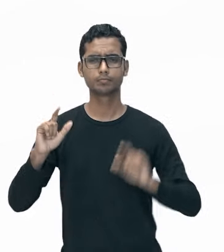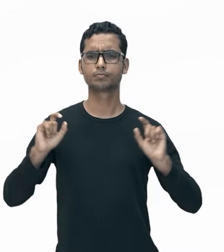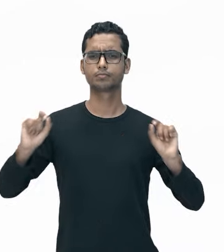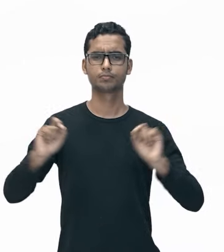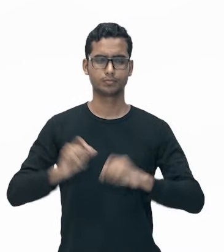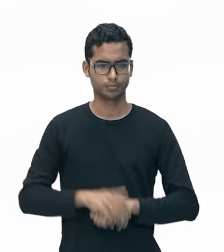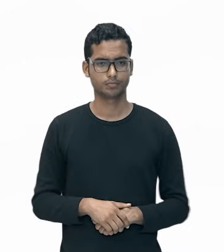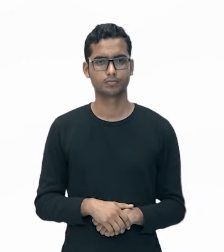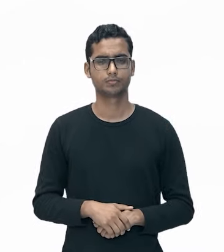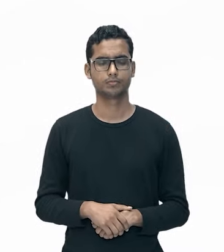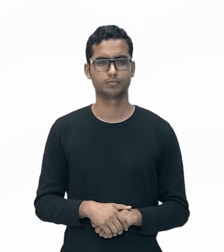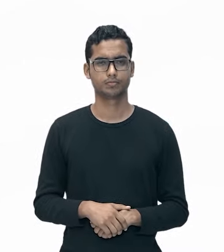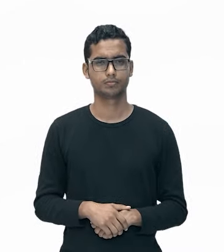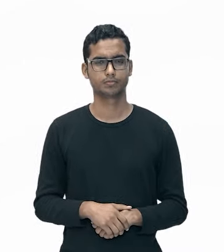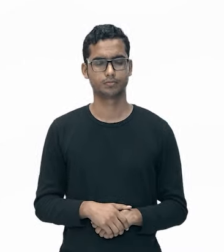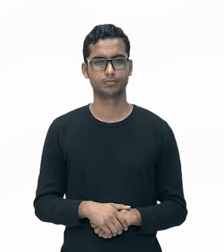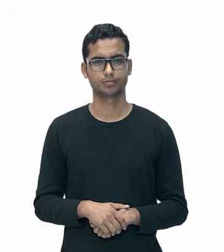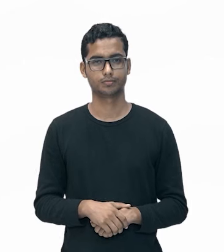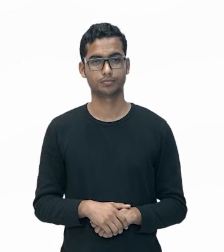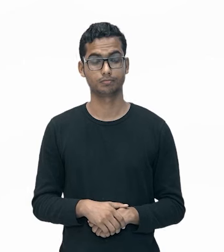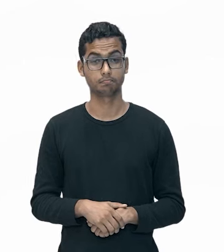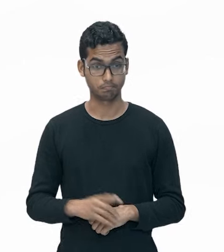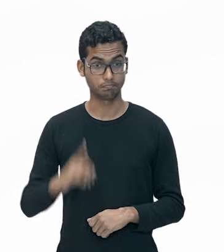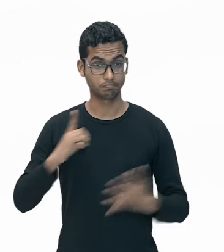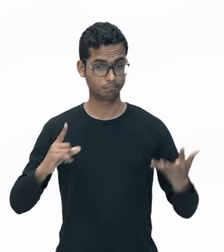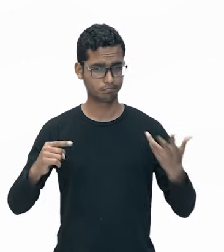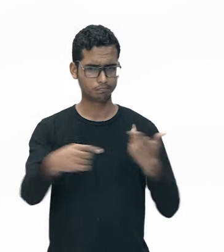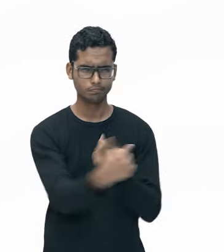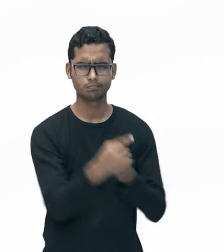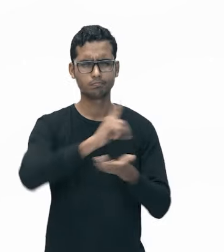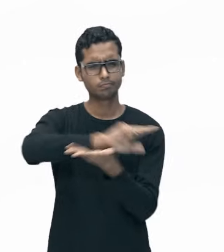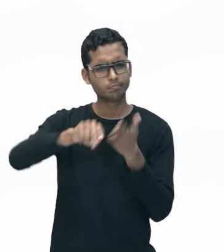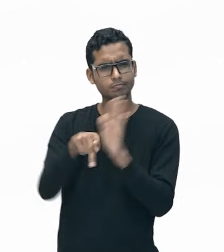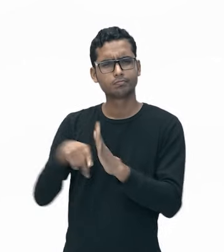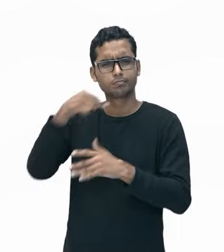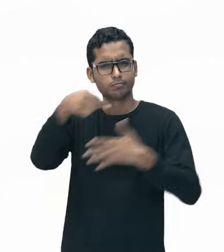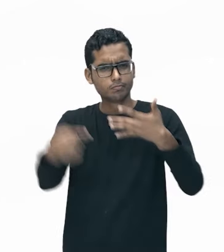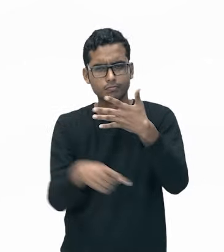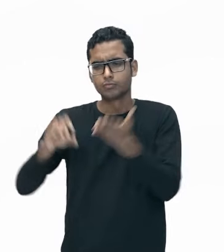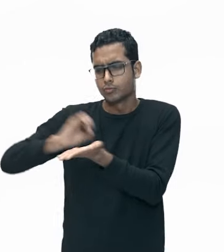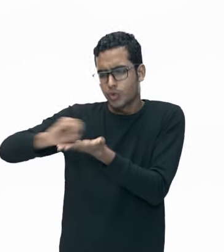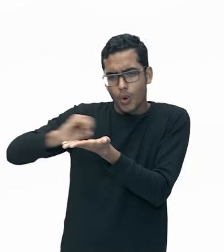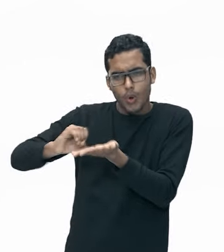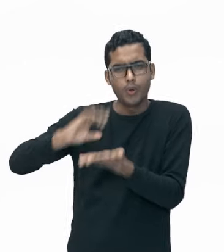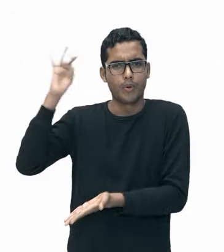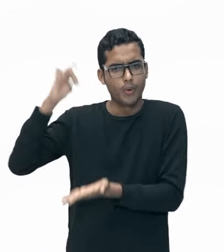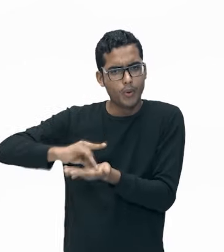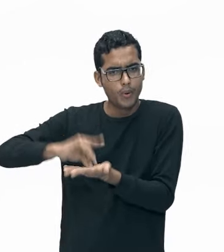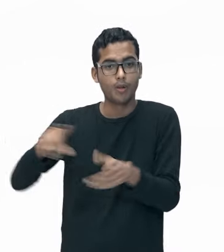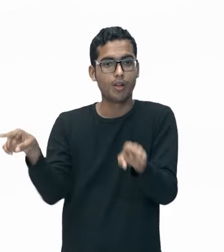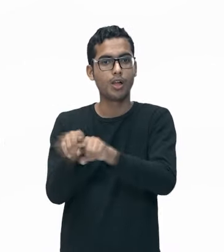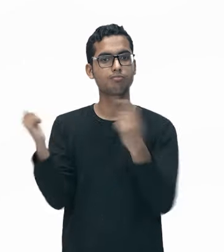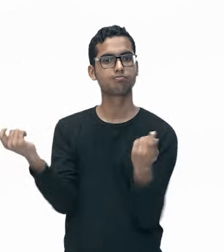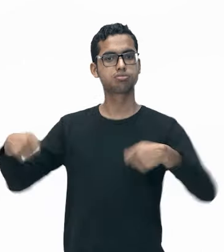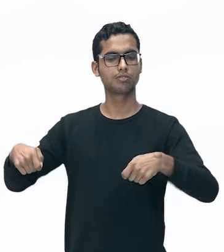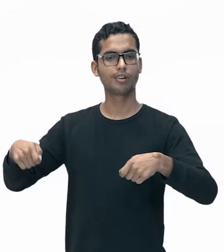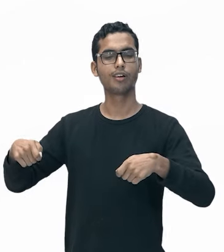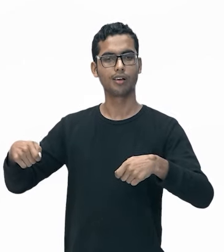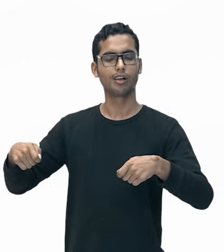faz com que a gente tenha uma vasta quantidade de compostos orgânicos né essa possibilidade de